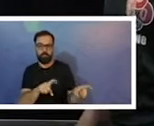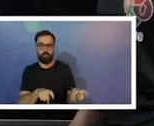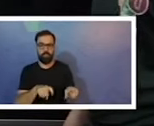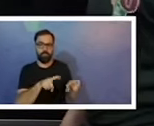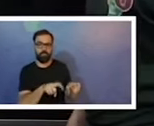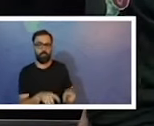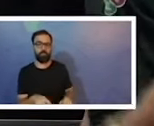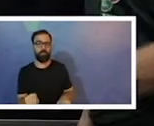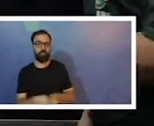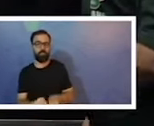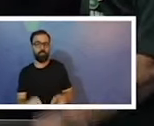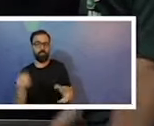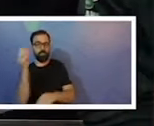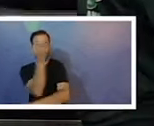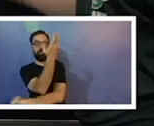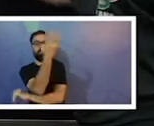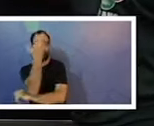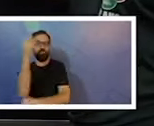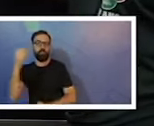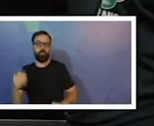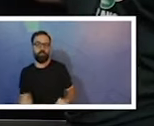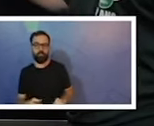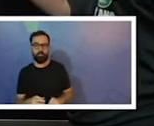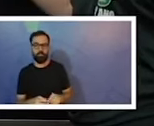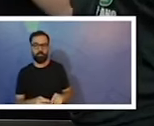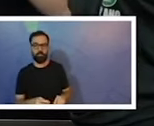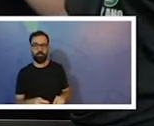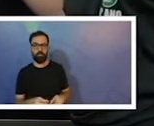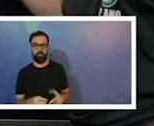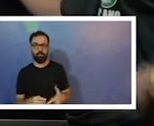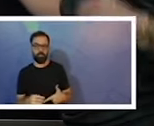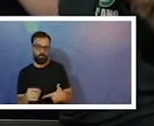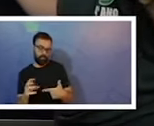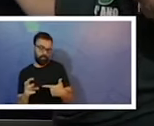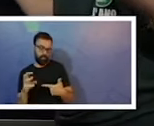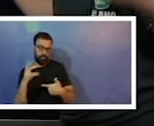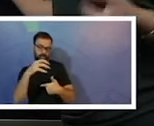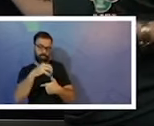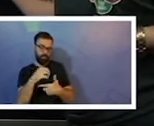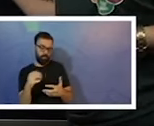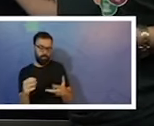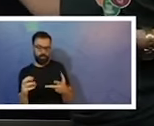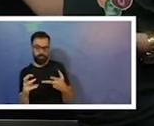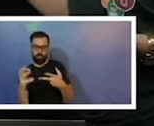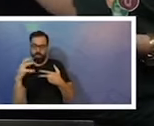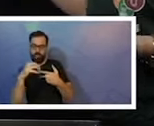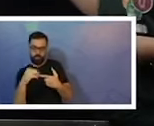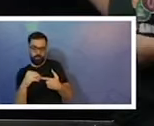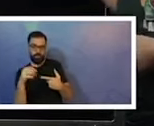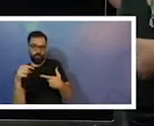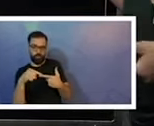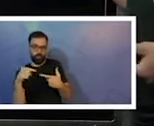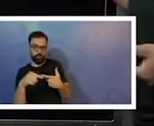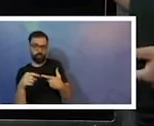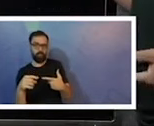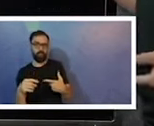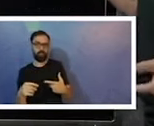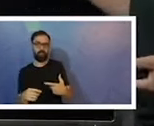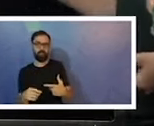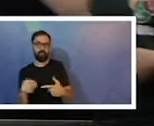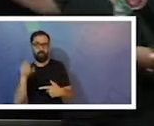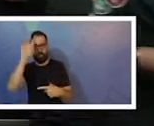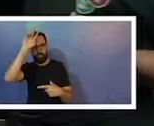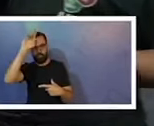pomares e florestas. Entre as suas presas estão os pulgões, quer dizer, a joaninha se alimenta dos pulgões, que